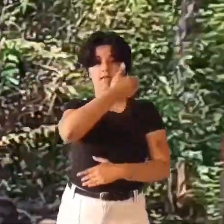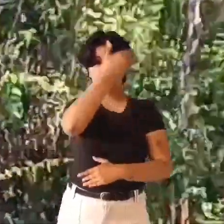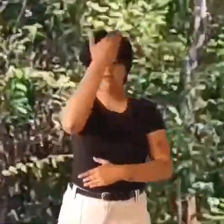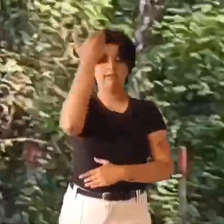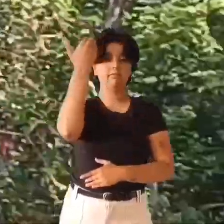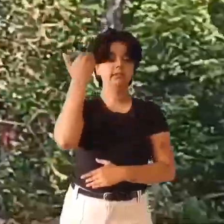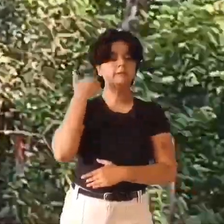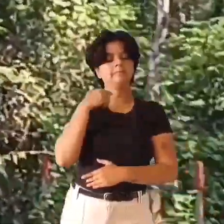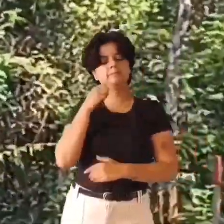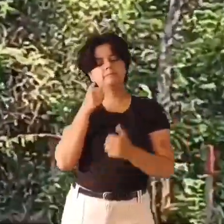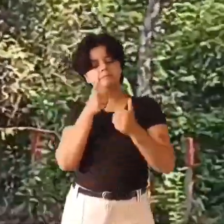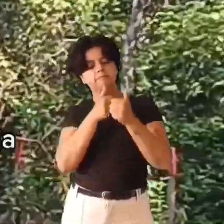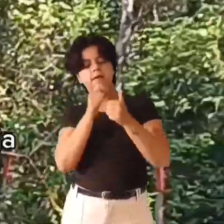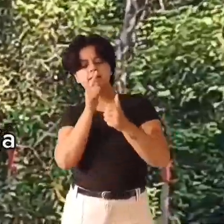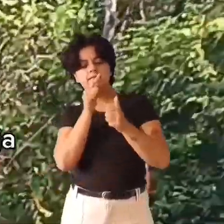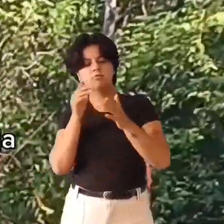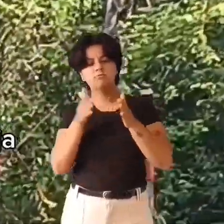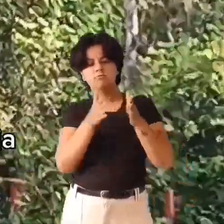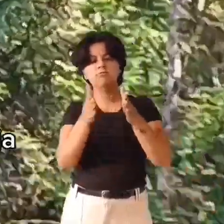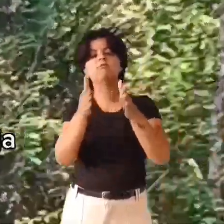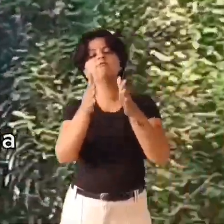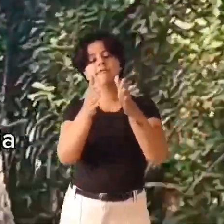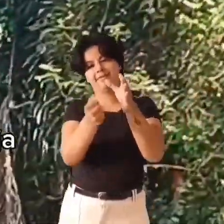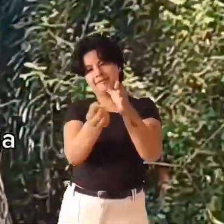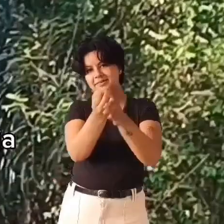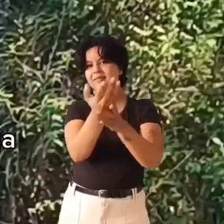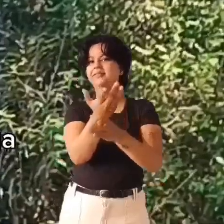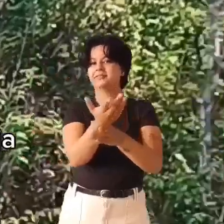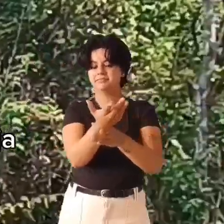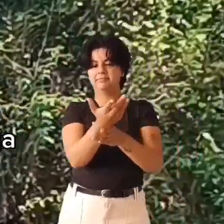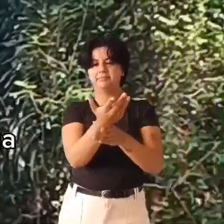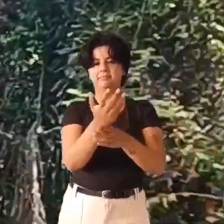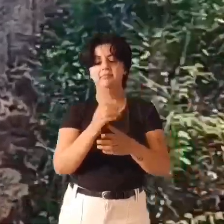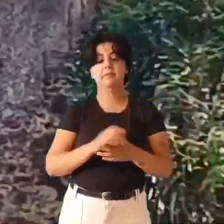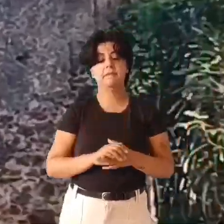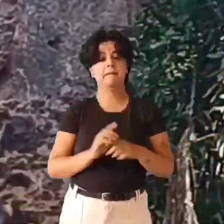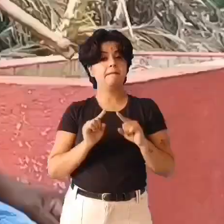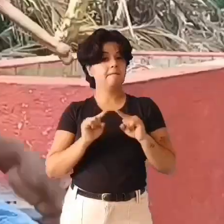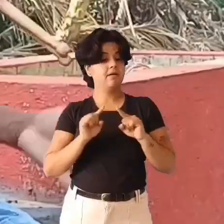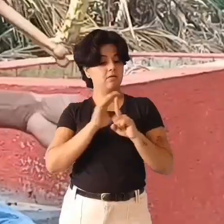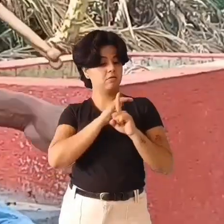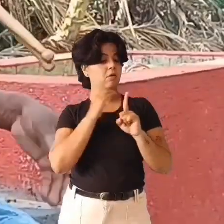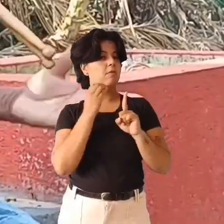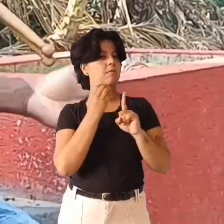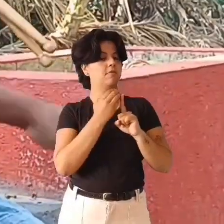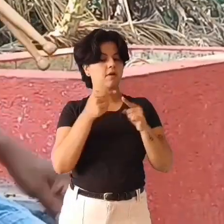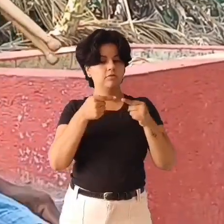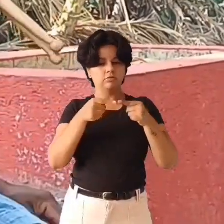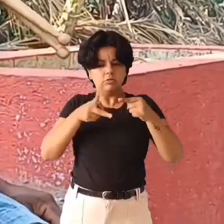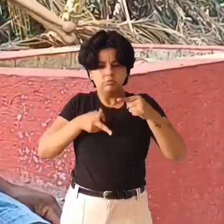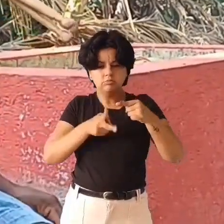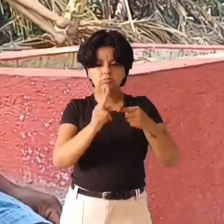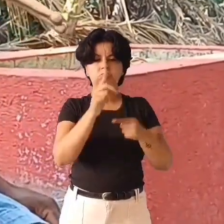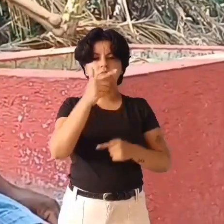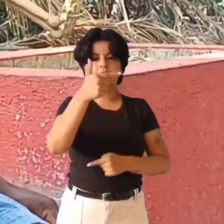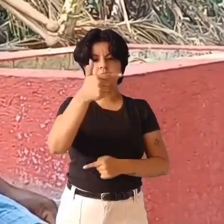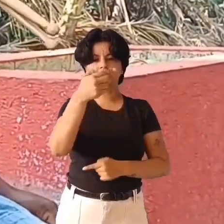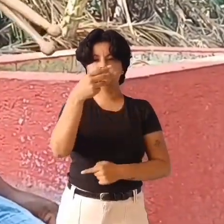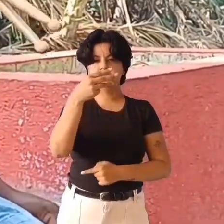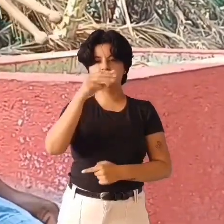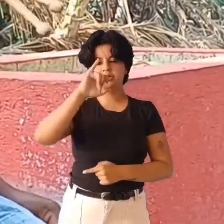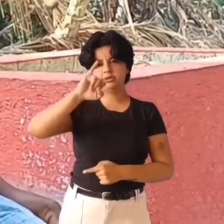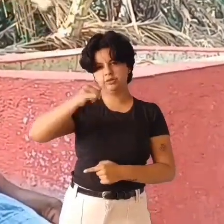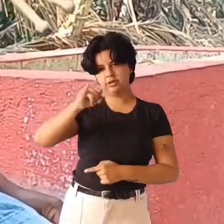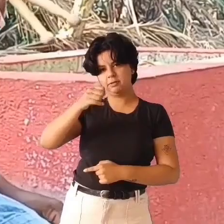nas margens do rio Mutuacá, é que começou a ser construída a igreja Nossa Senhora da Assunção. Mas a nossa comunidade ela foi inaugurada no dia